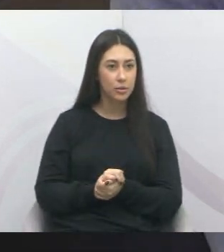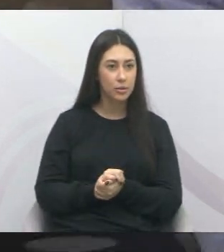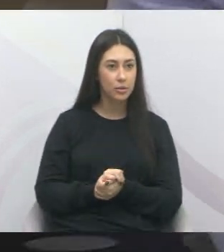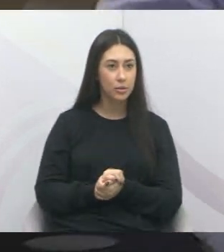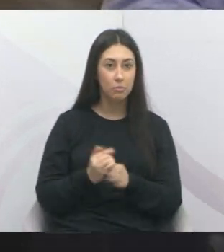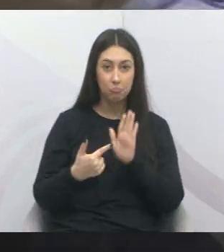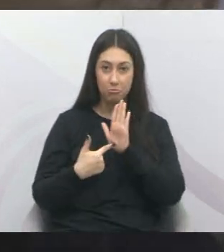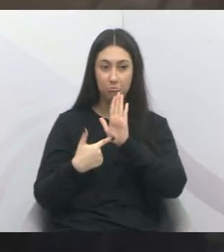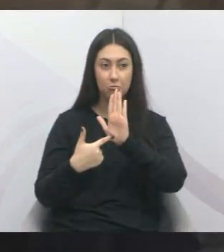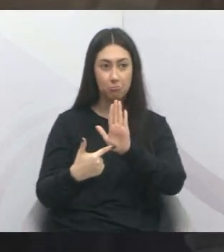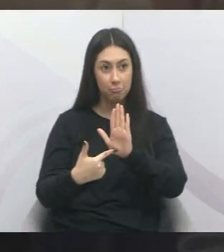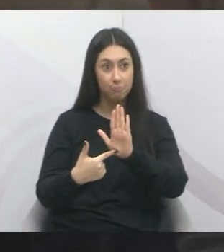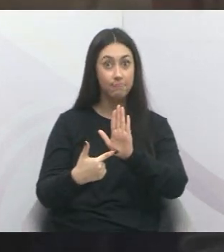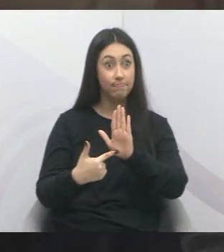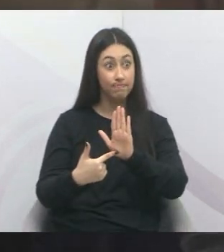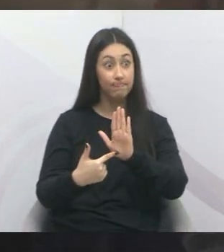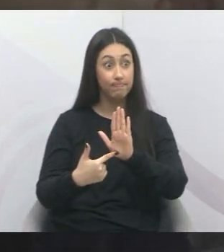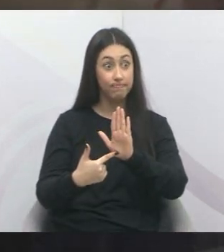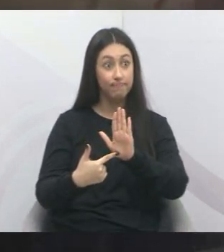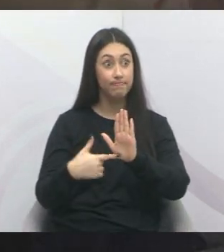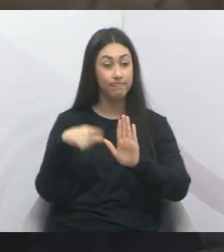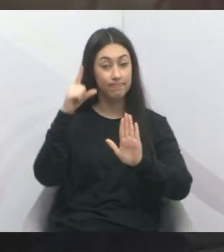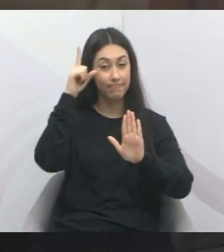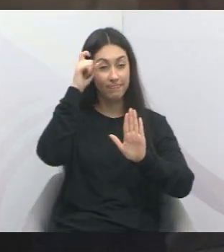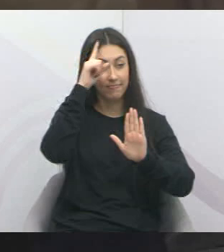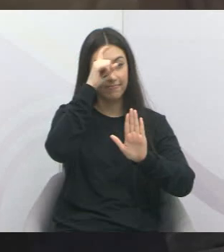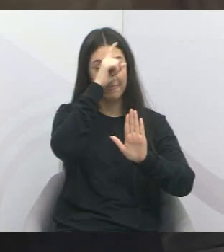Para vocês verem, né, como é que a pergunta vai ser pesada.